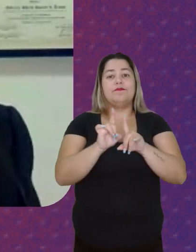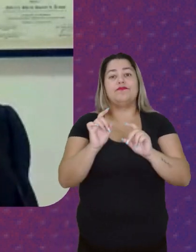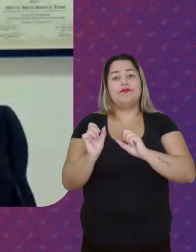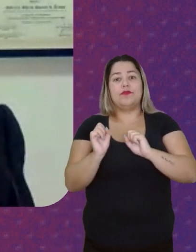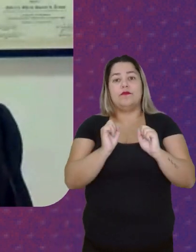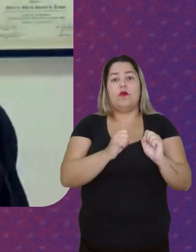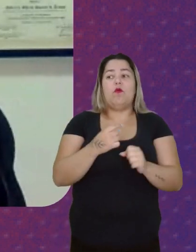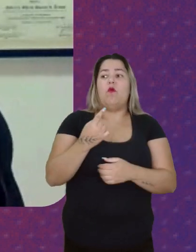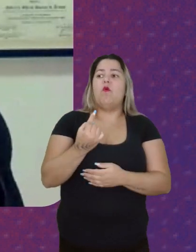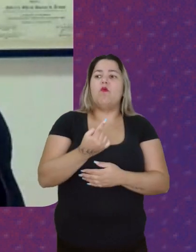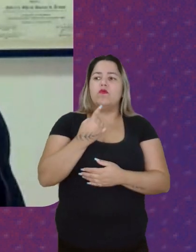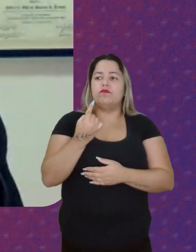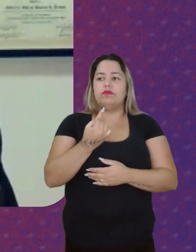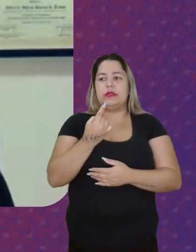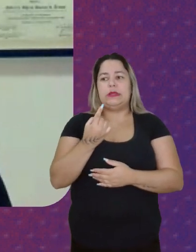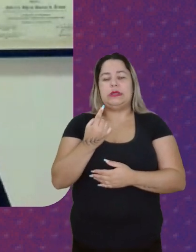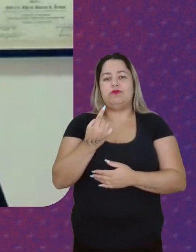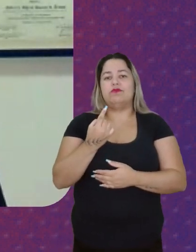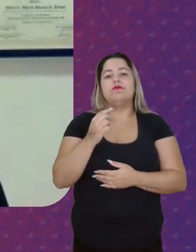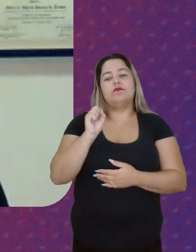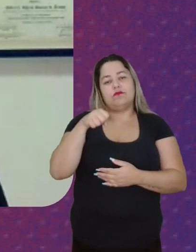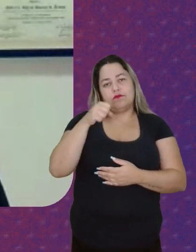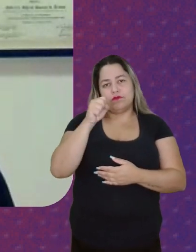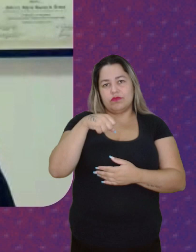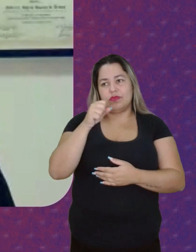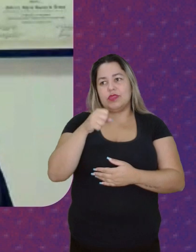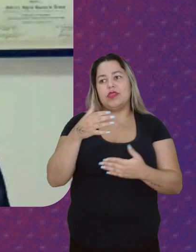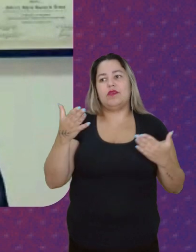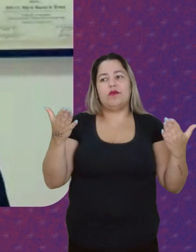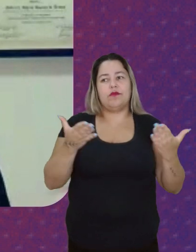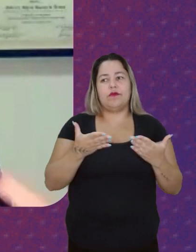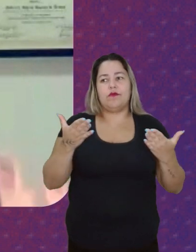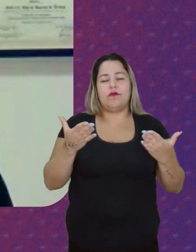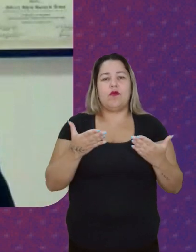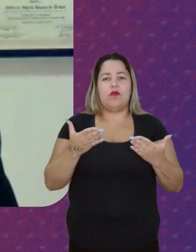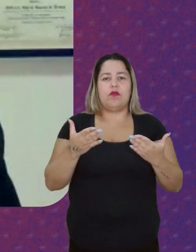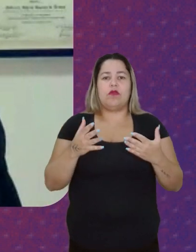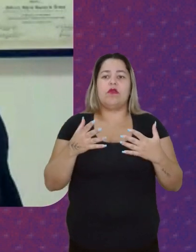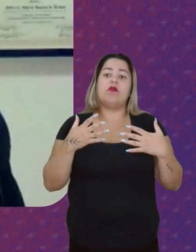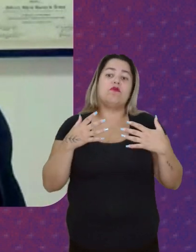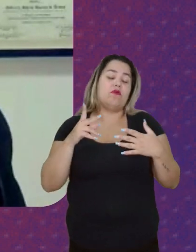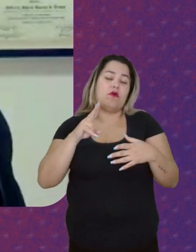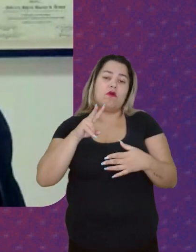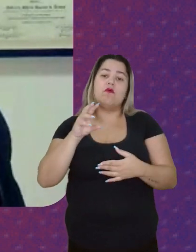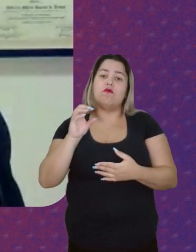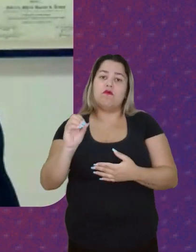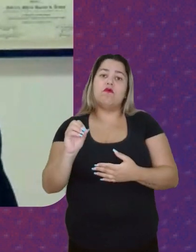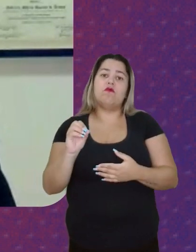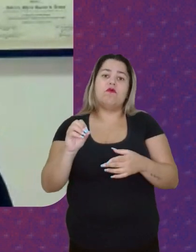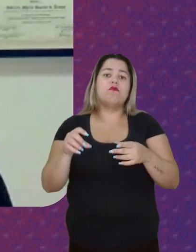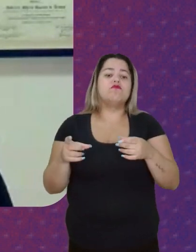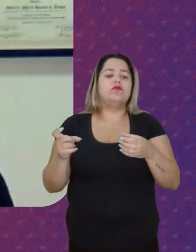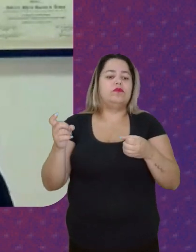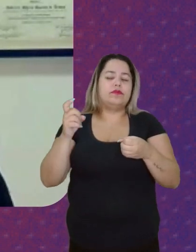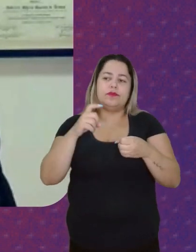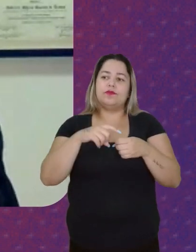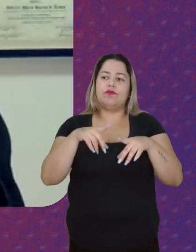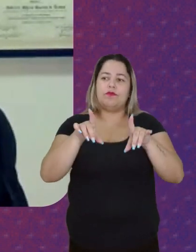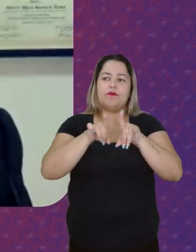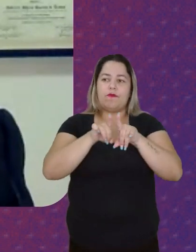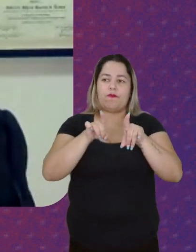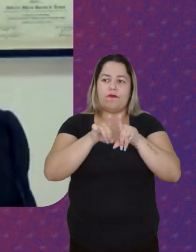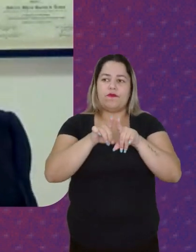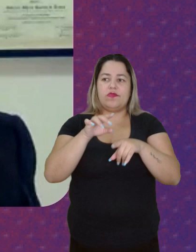chapa única para o legislativo. Sim, agora eles vão poder fazer uma chapa única para o legislativo. Aliás, quem se